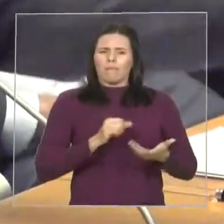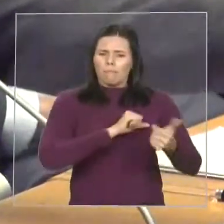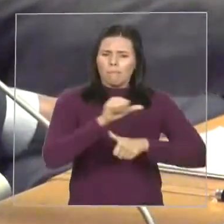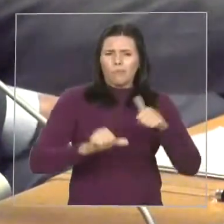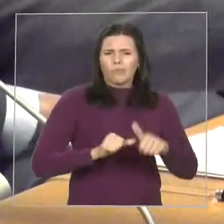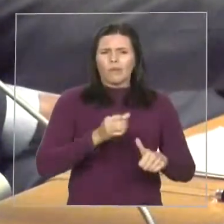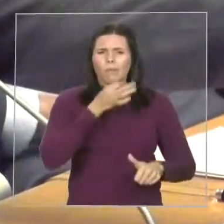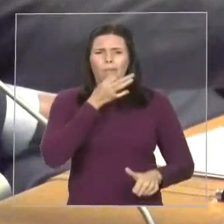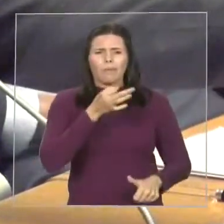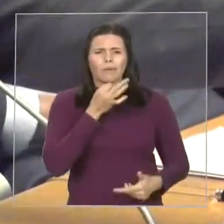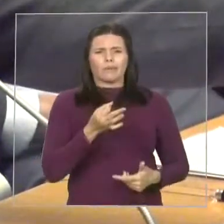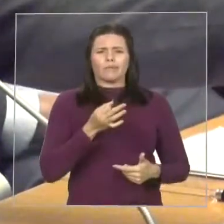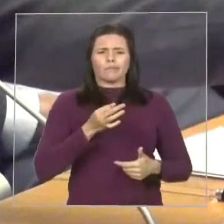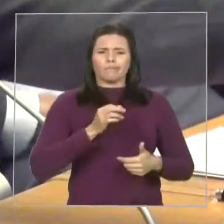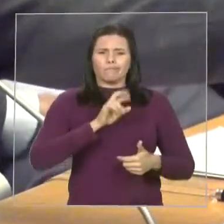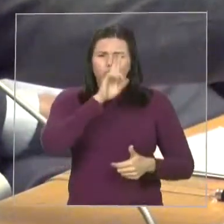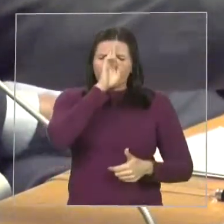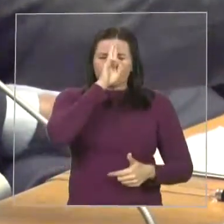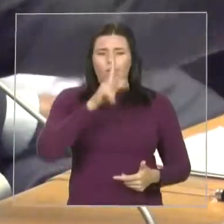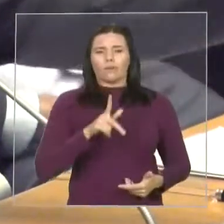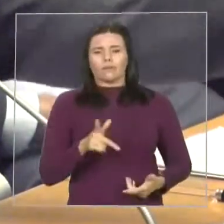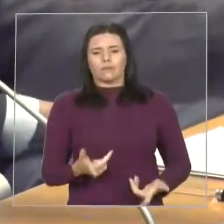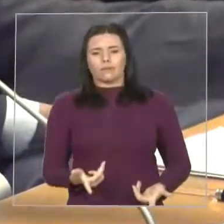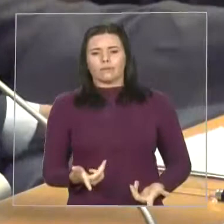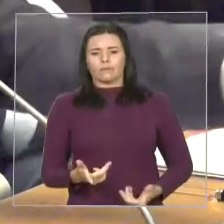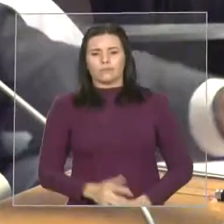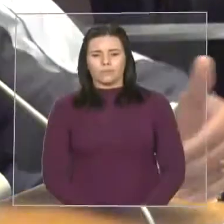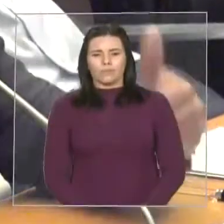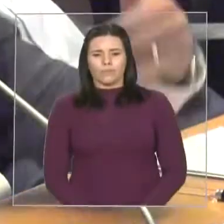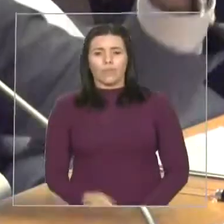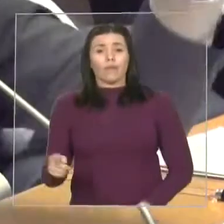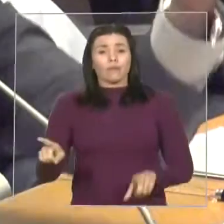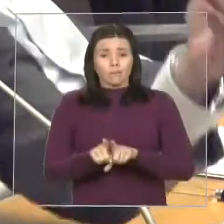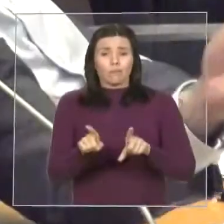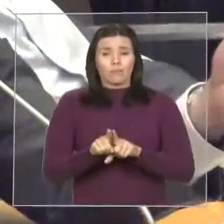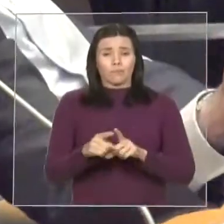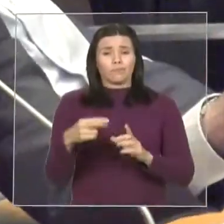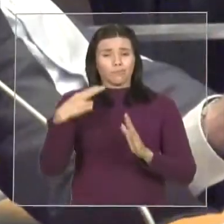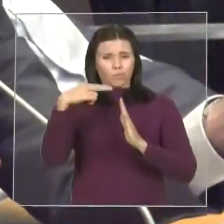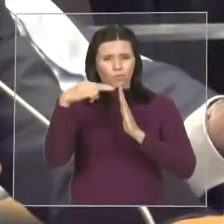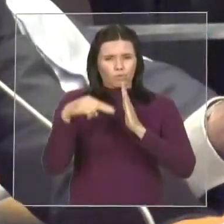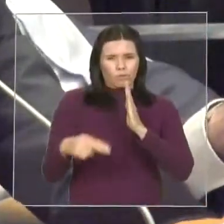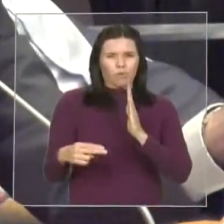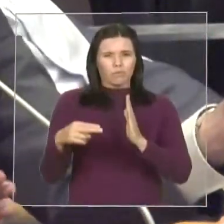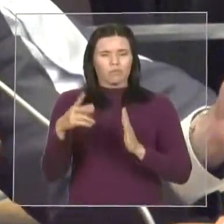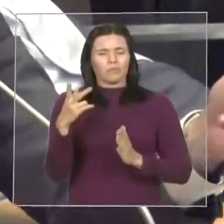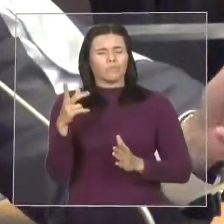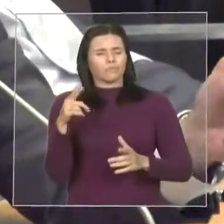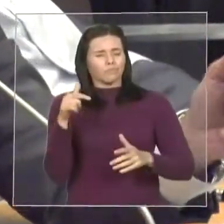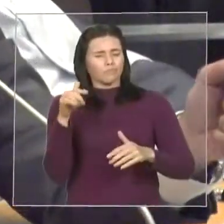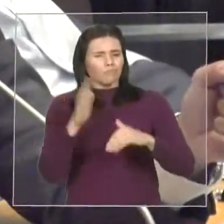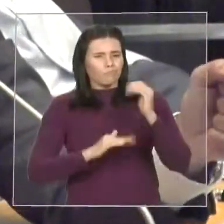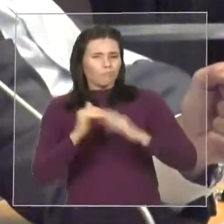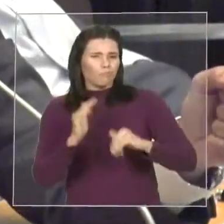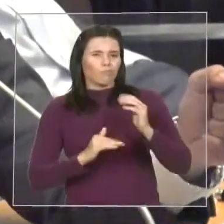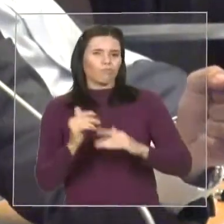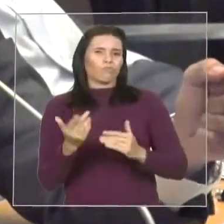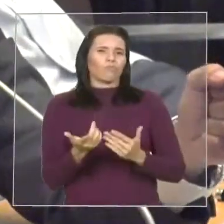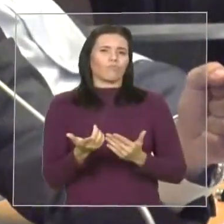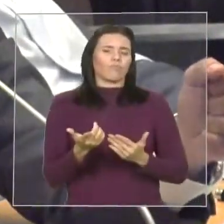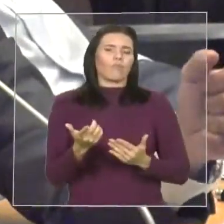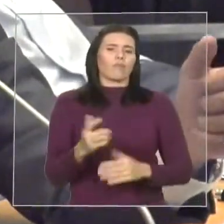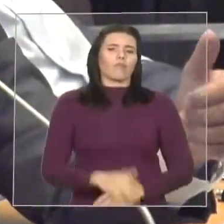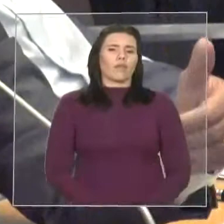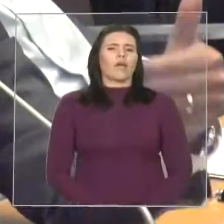dos fantasmas, que foi aprovado e depois colocou-se em votação de novo, porque iria desagradar o